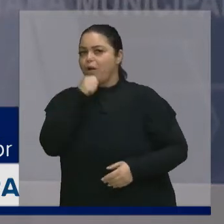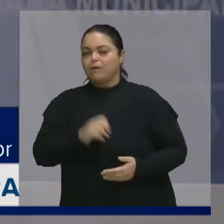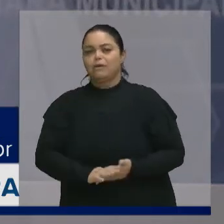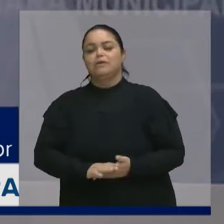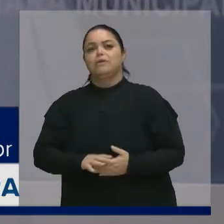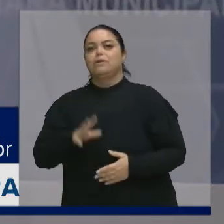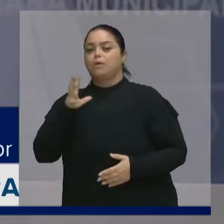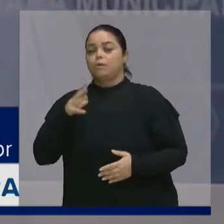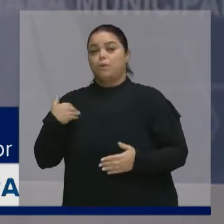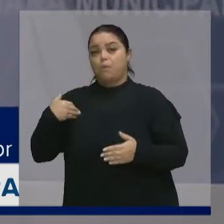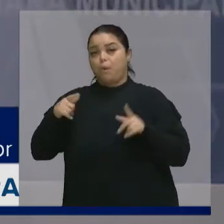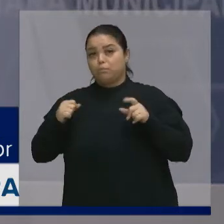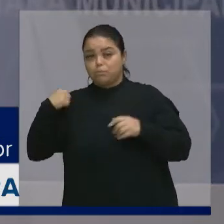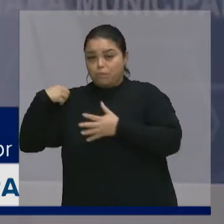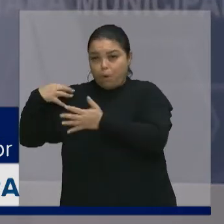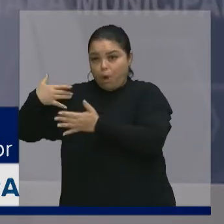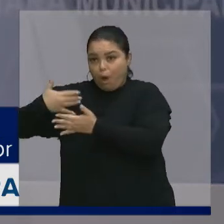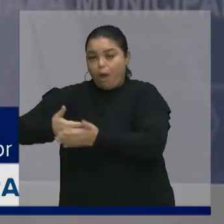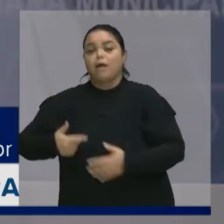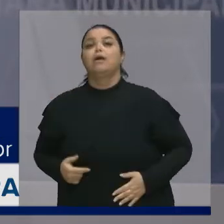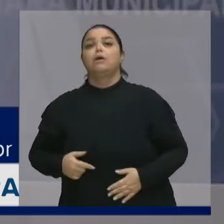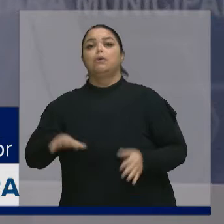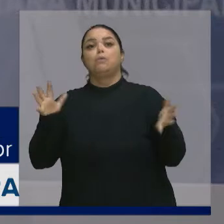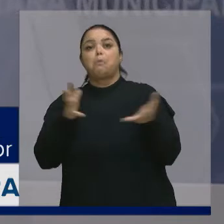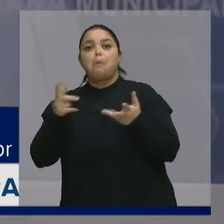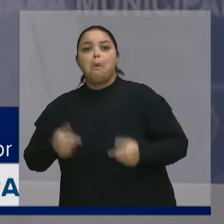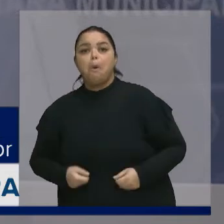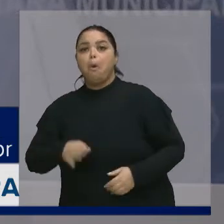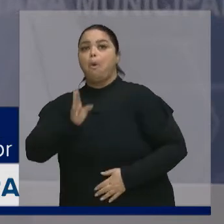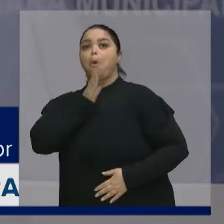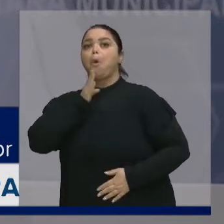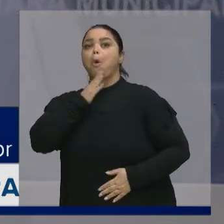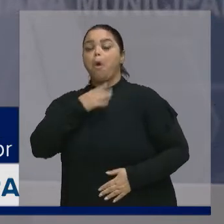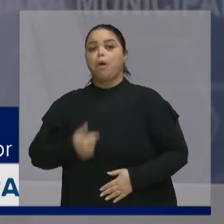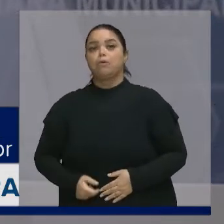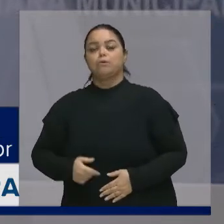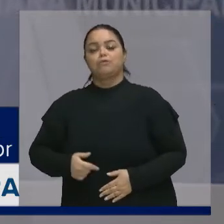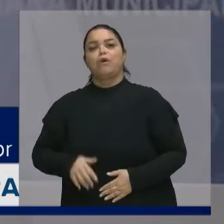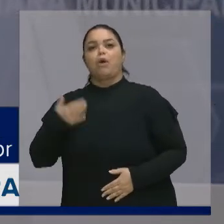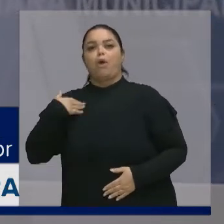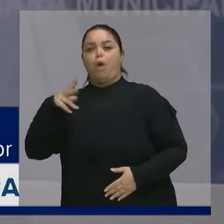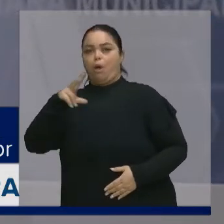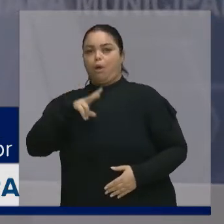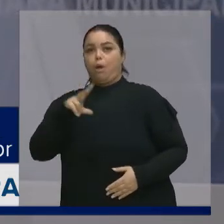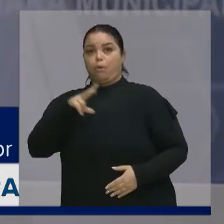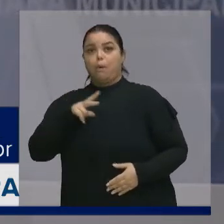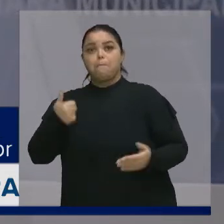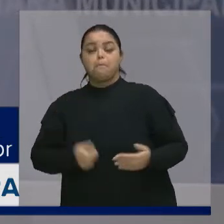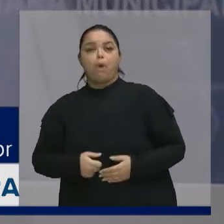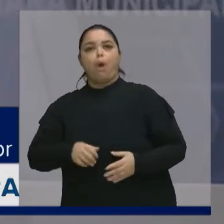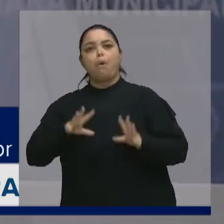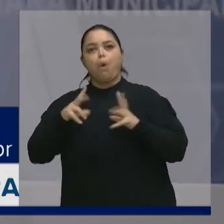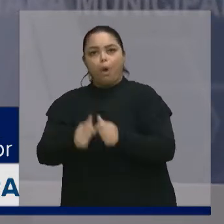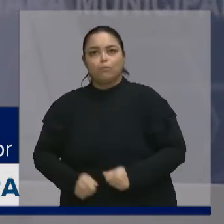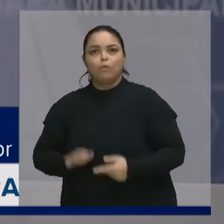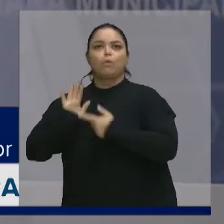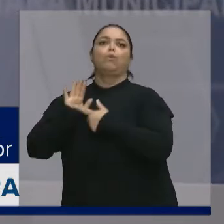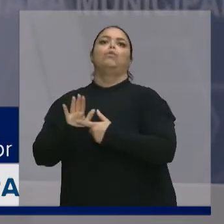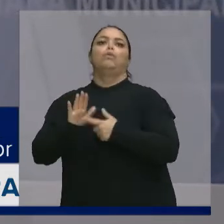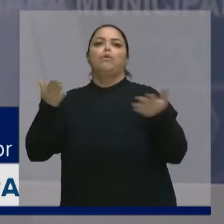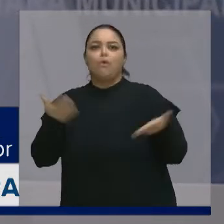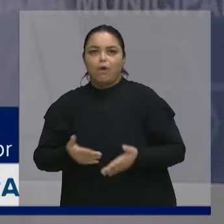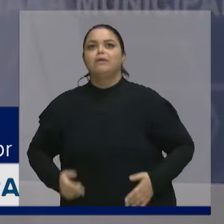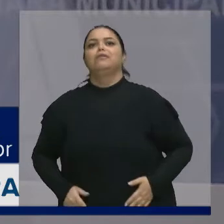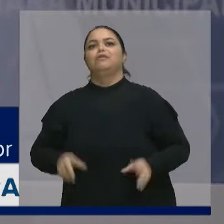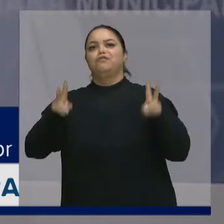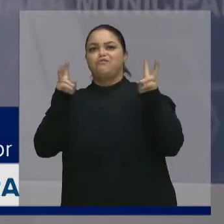uma trajetória na busca da excelência, do conhecimento e de sua revolução interna. Por tudo exposto, que acho que esse